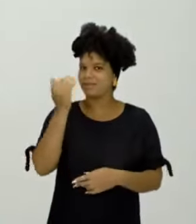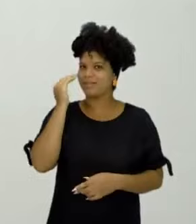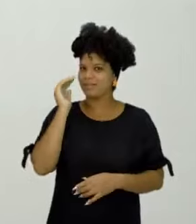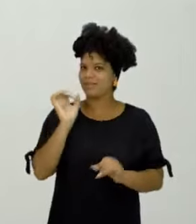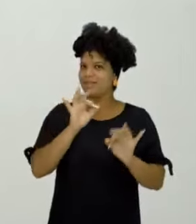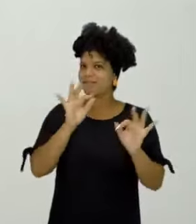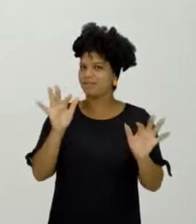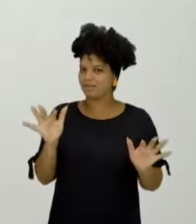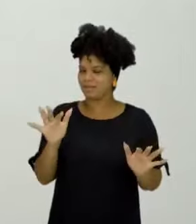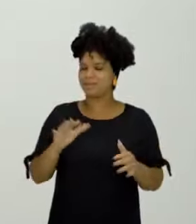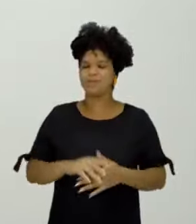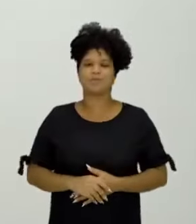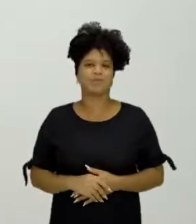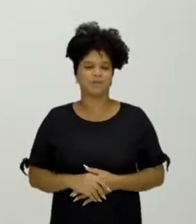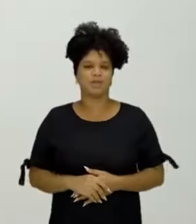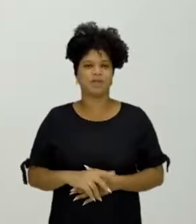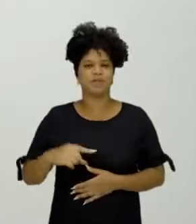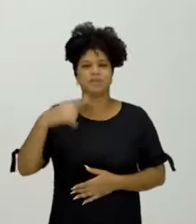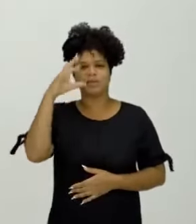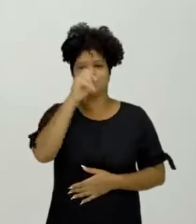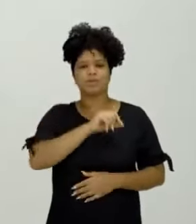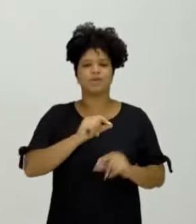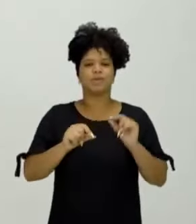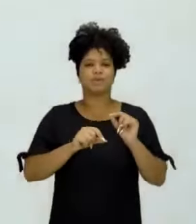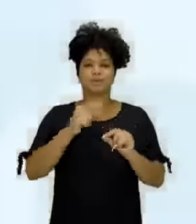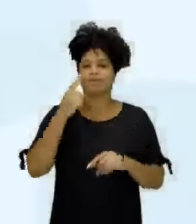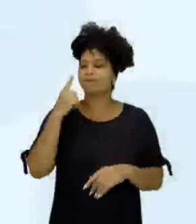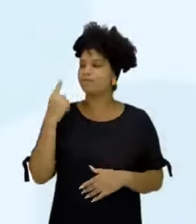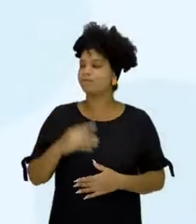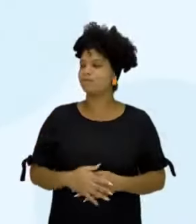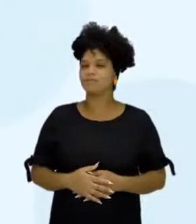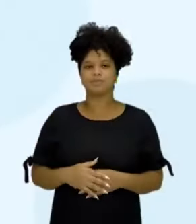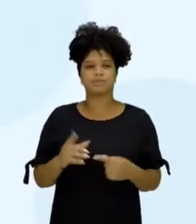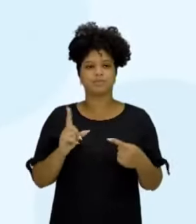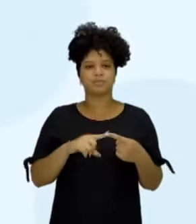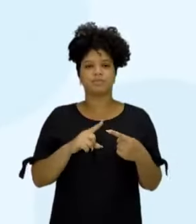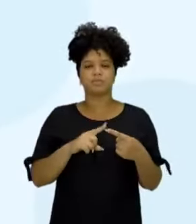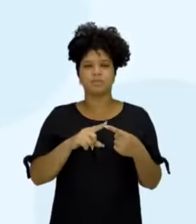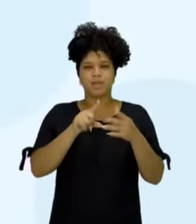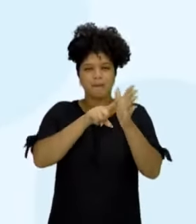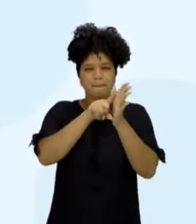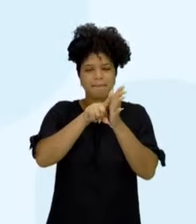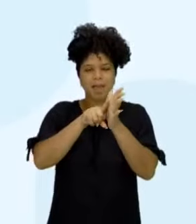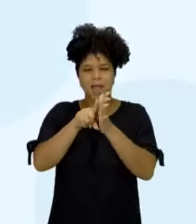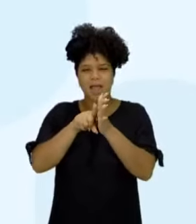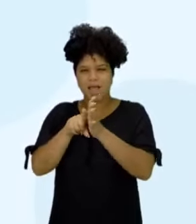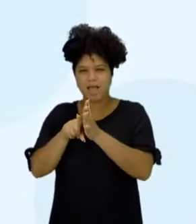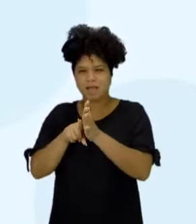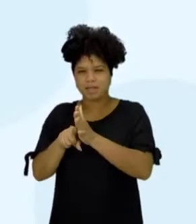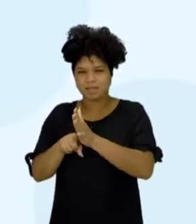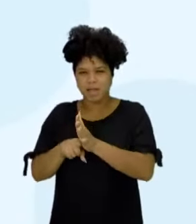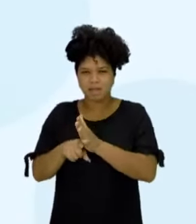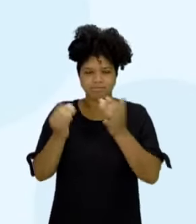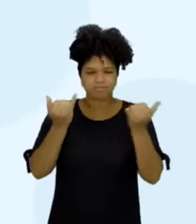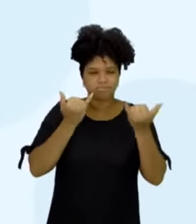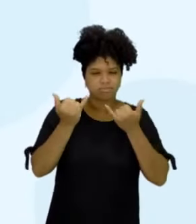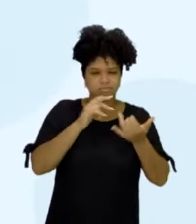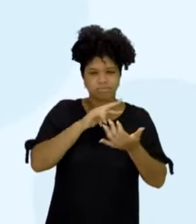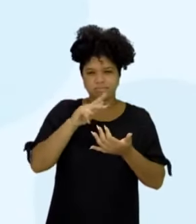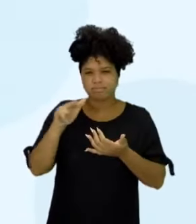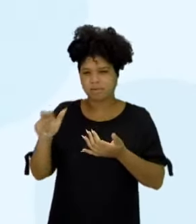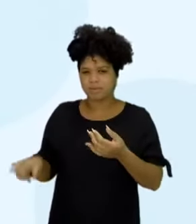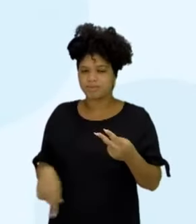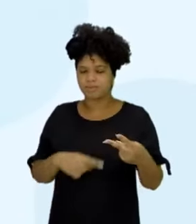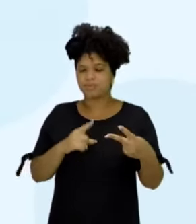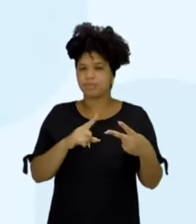talking about, né? Nós falamos sobre search information, então pesquisar, né? Buscar informações, producing